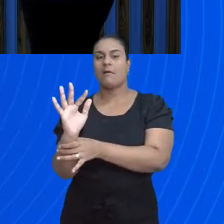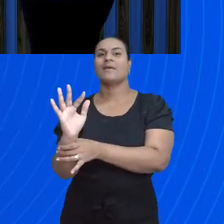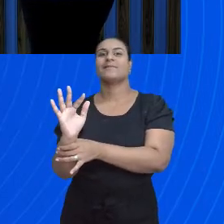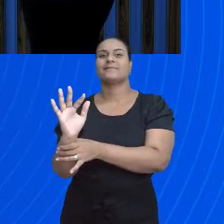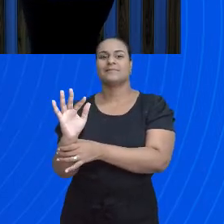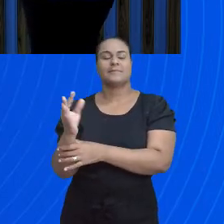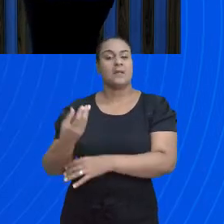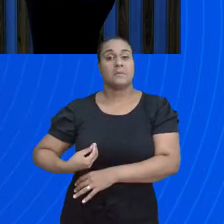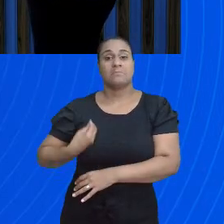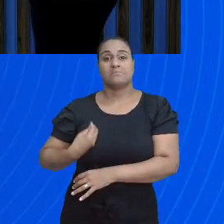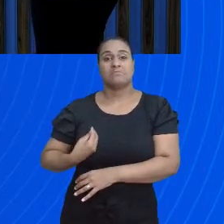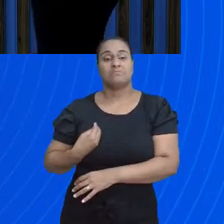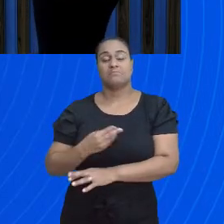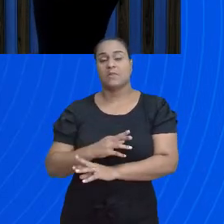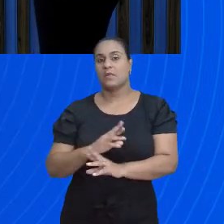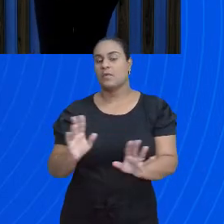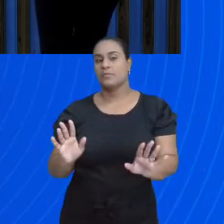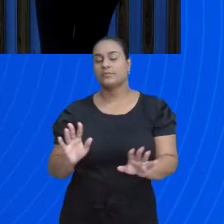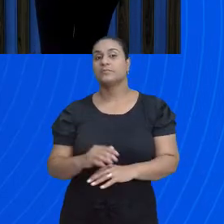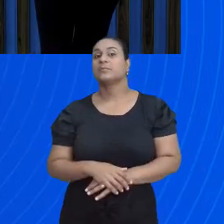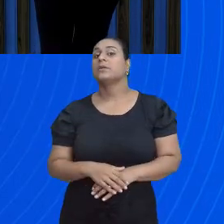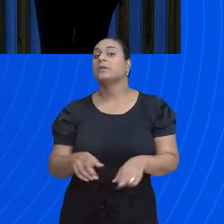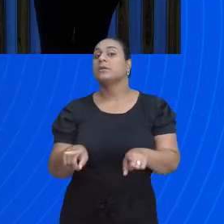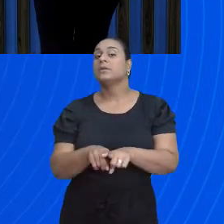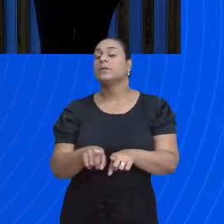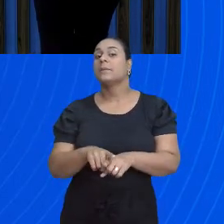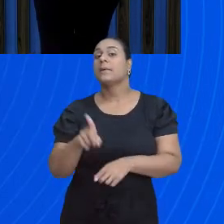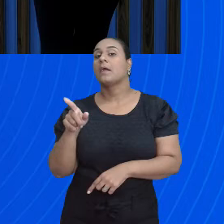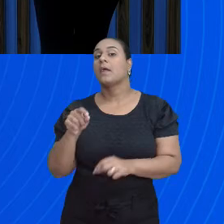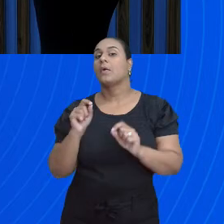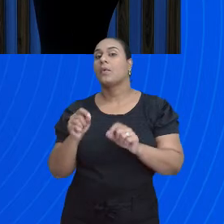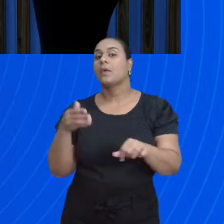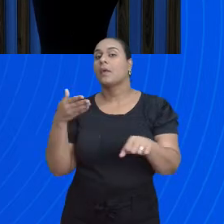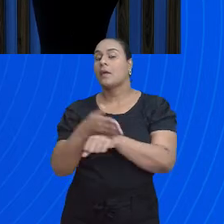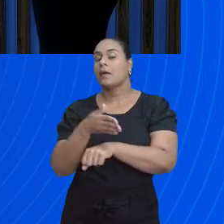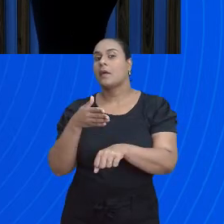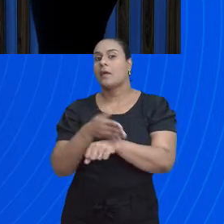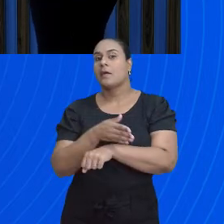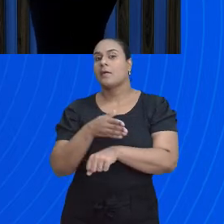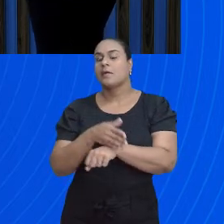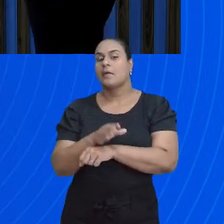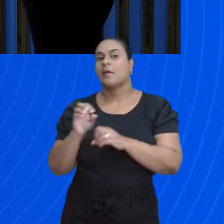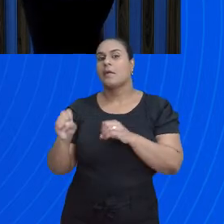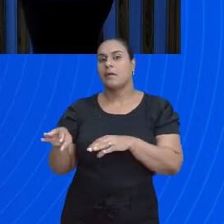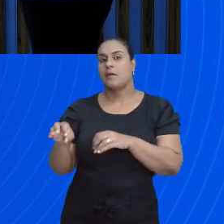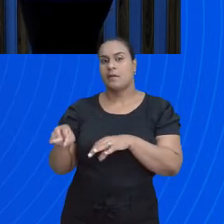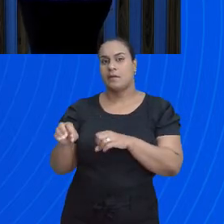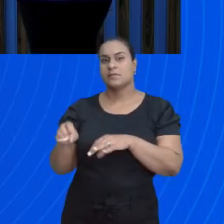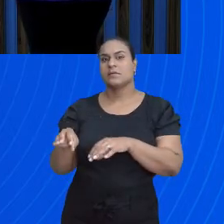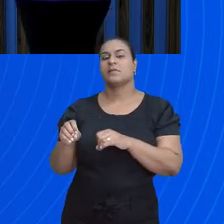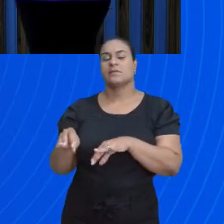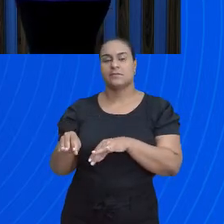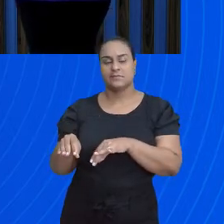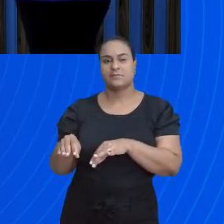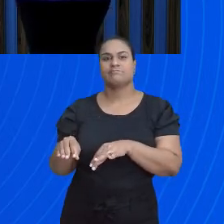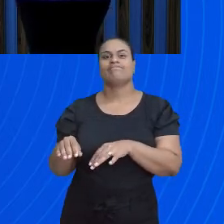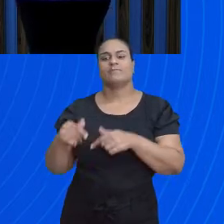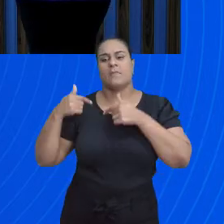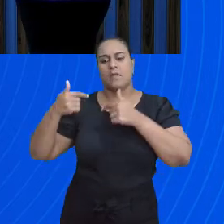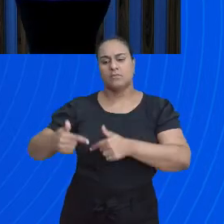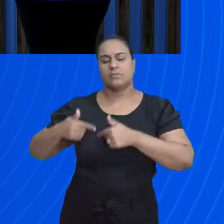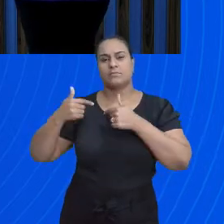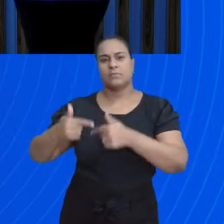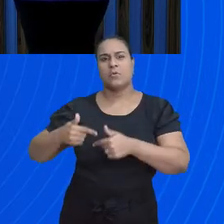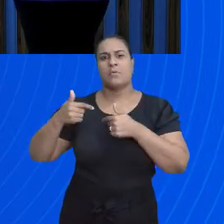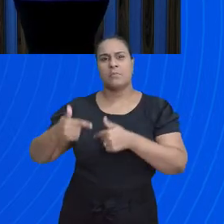para sobreviver. Mas também acesso à educação, né? Demarcação também quer dizer isso, né? Essa luta